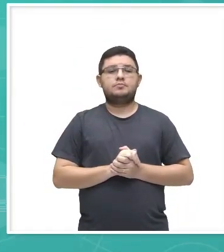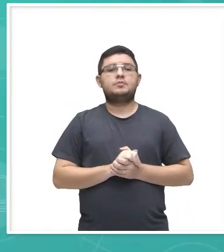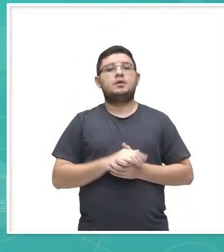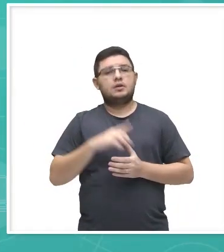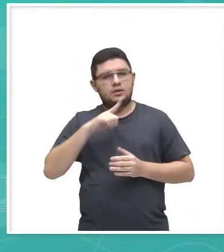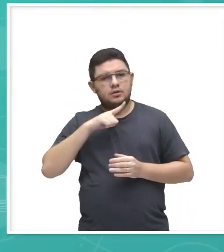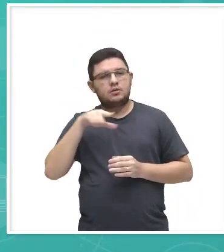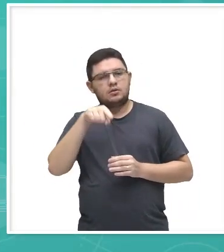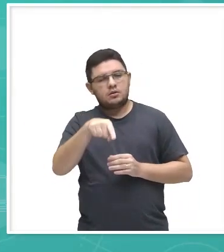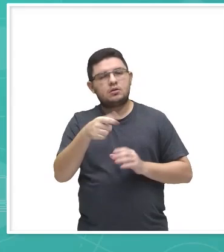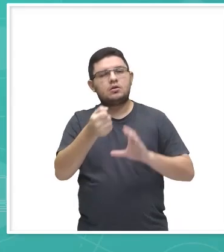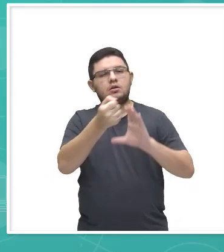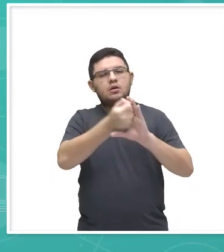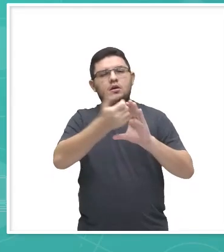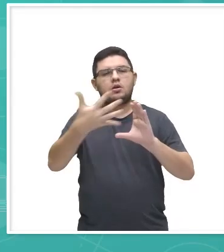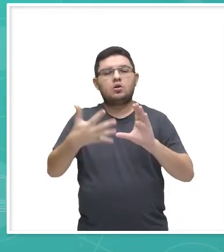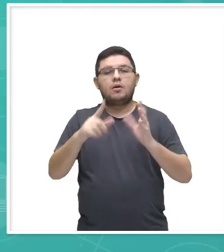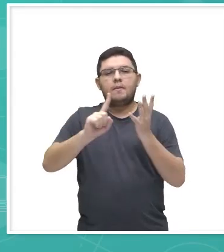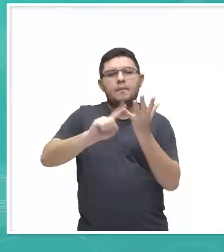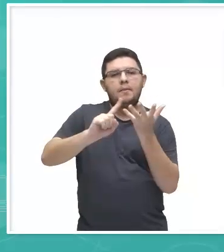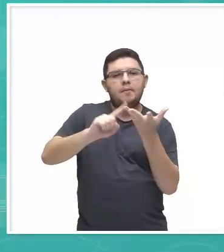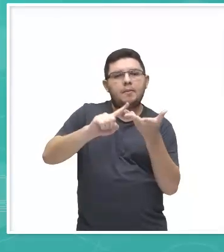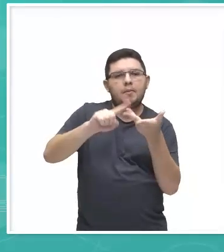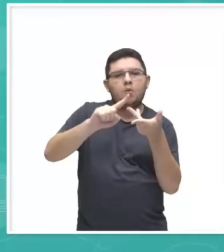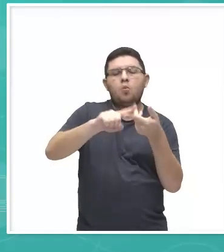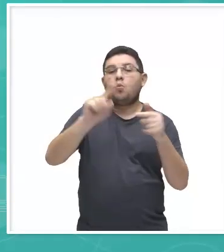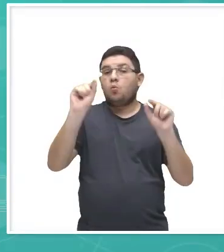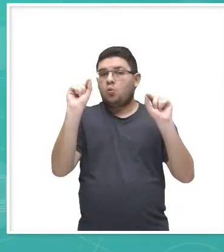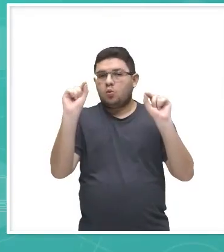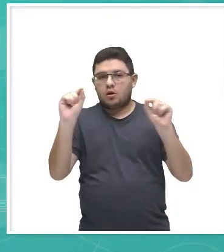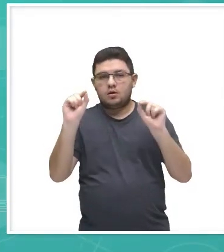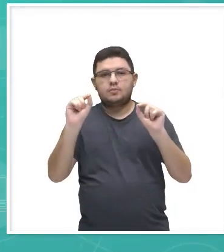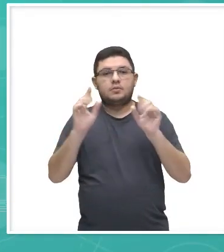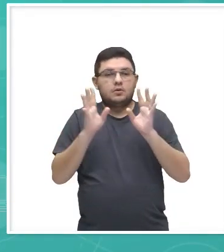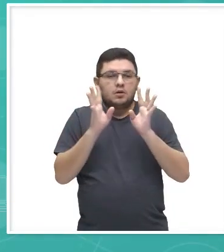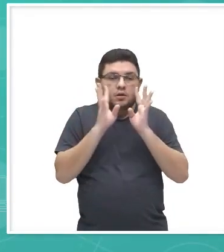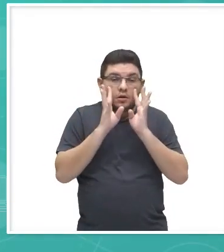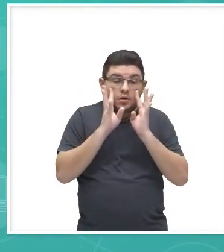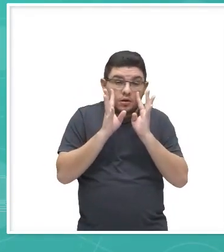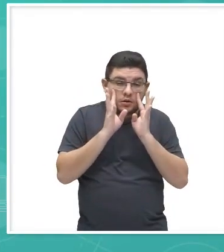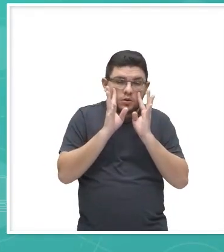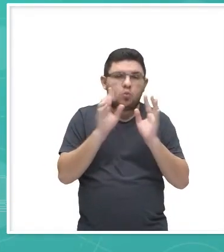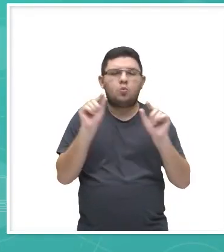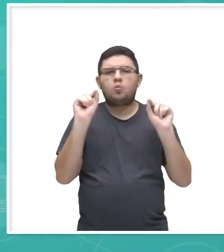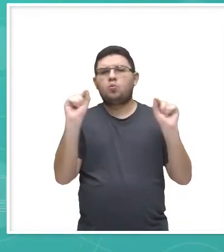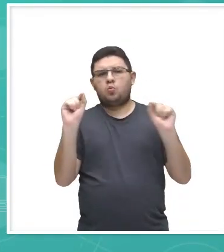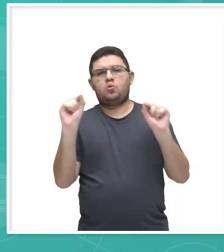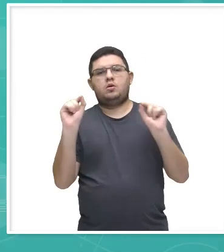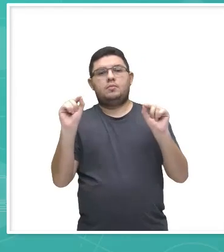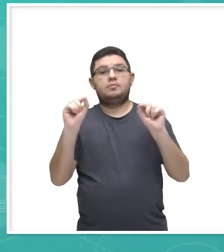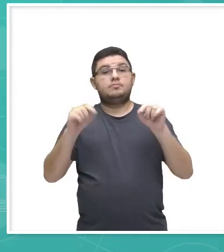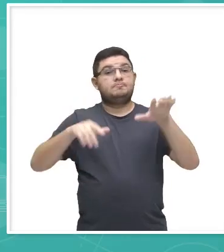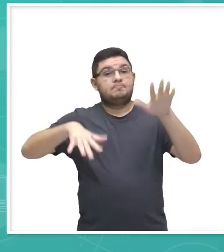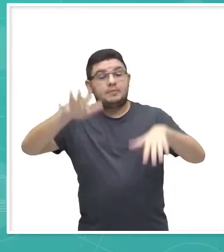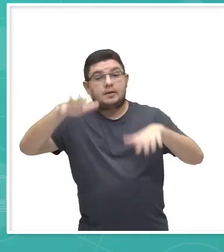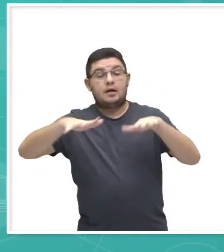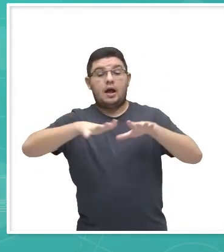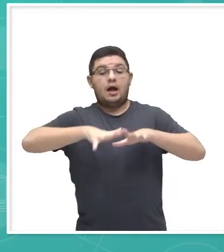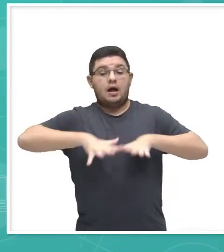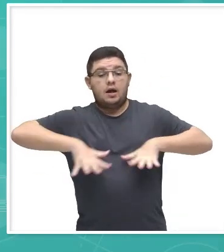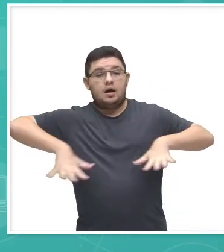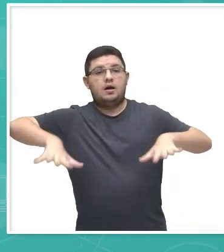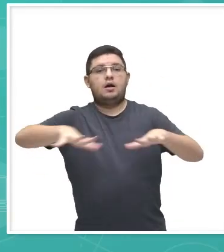vários itens também que eles vão levar em consideração com relação à questão do meio ambiente, a área que